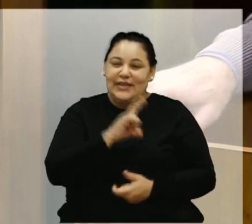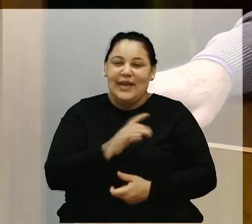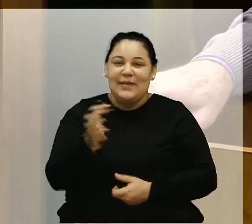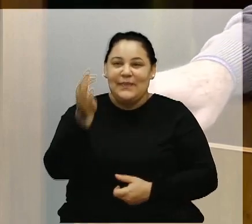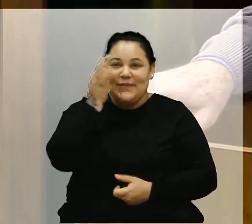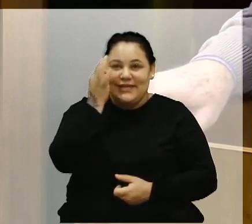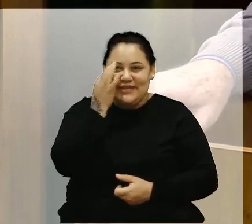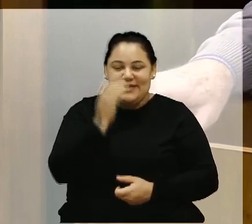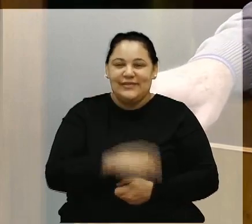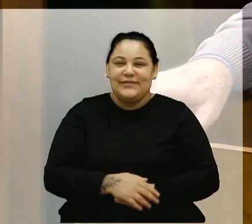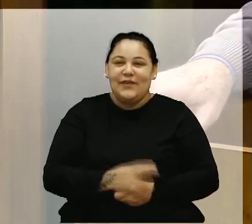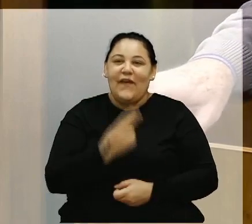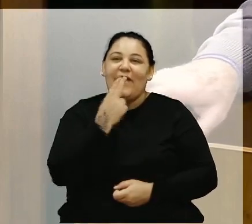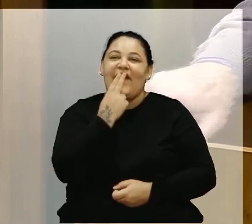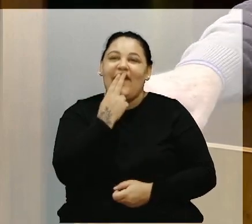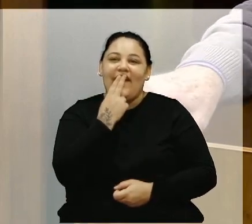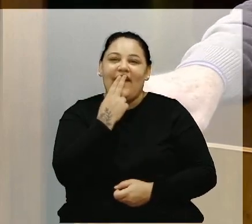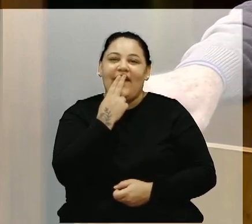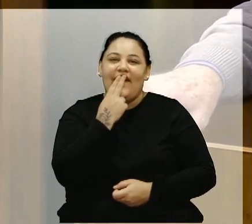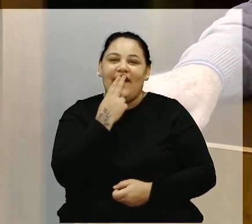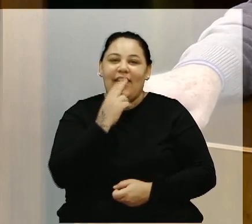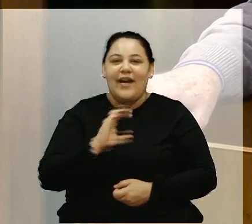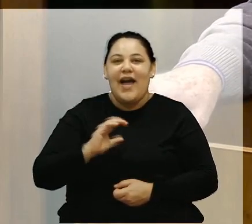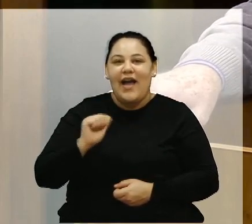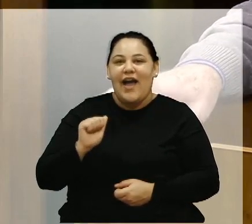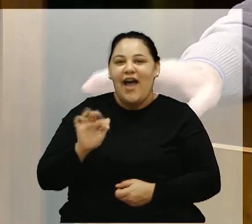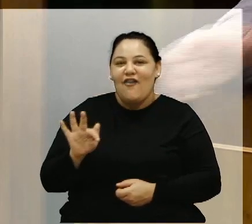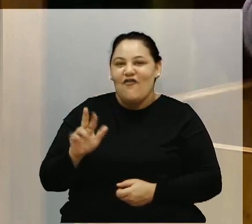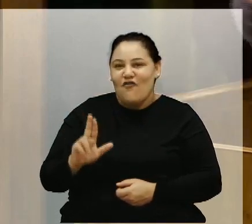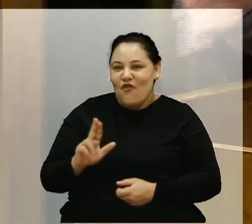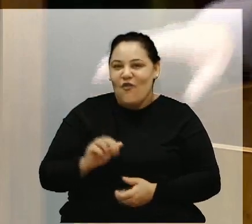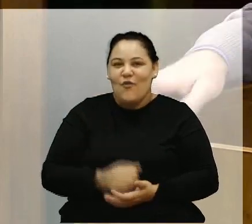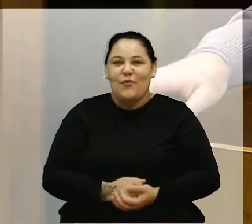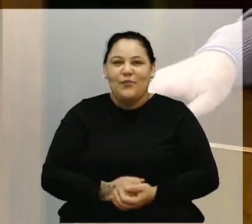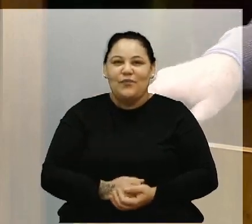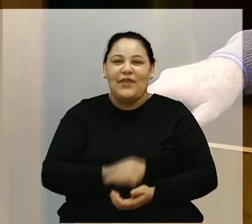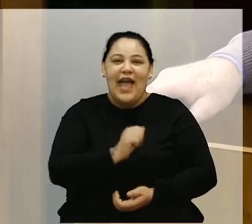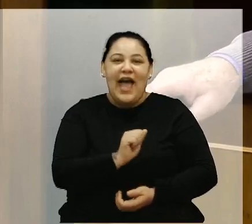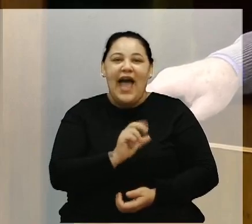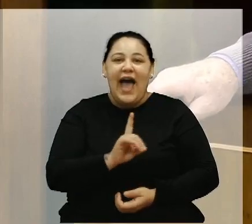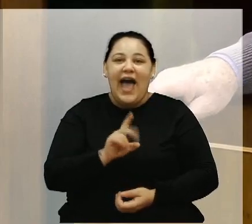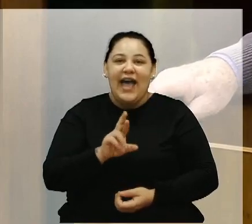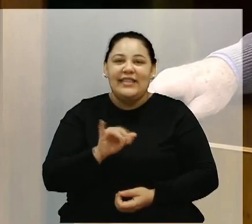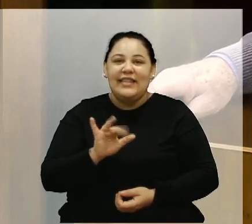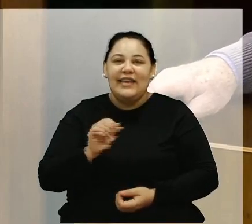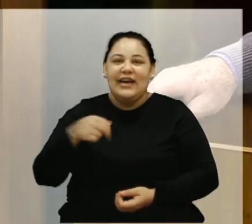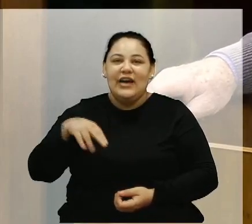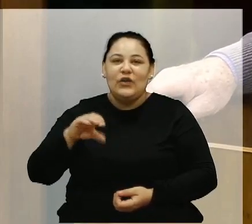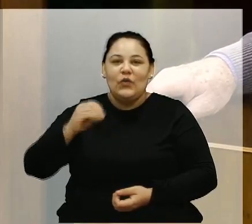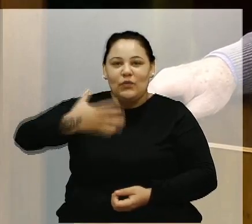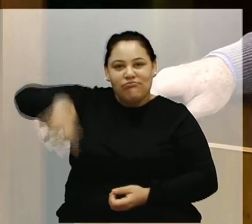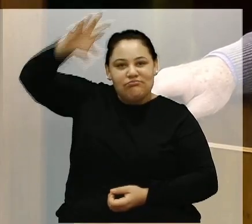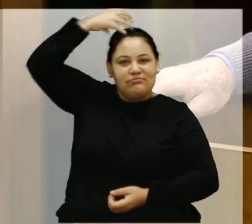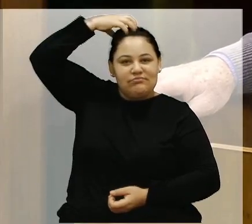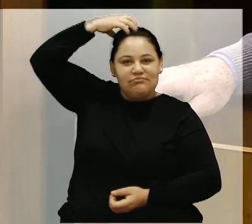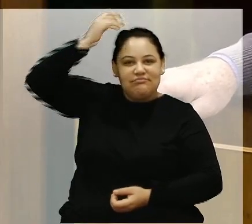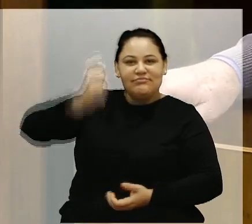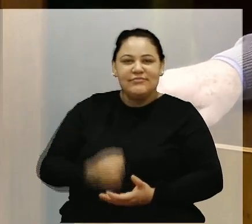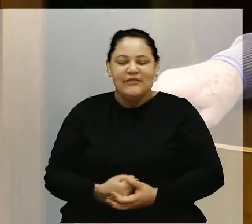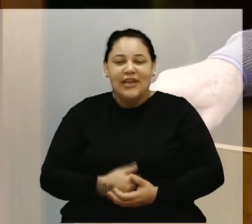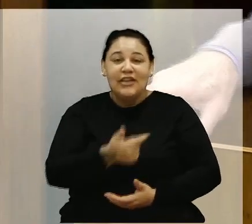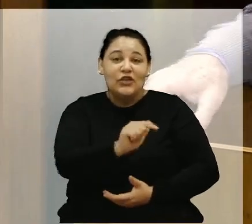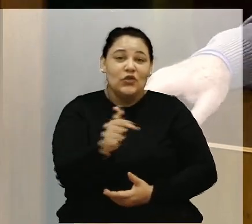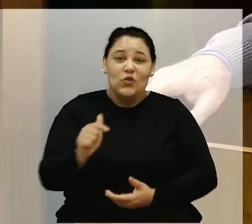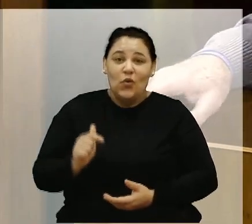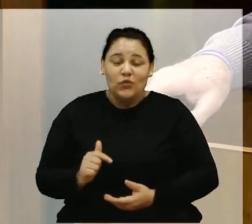Ronaldinho Gaúcho, do Cafu, do Adriano Imperador e outros artistas também